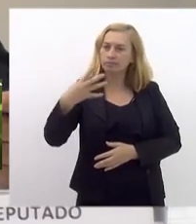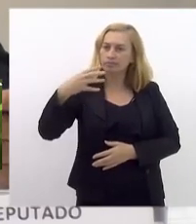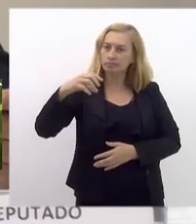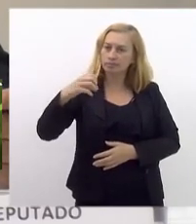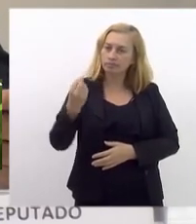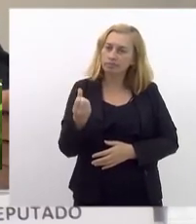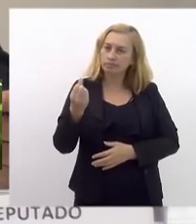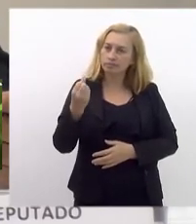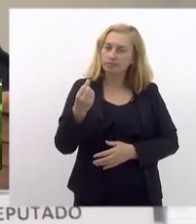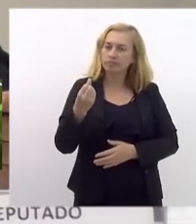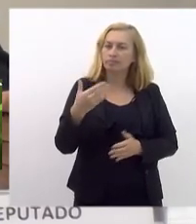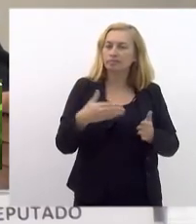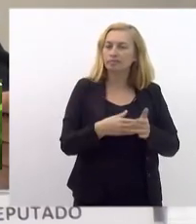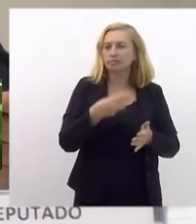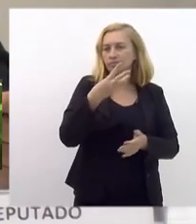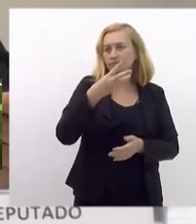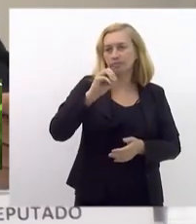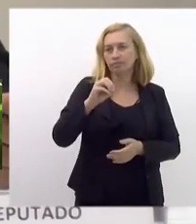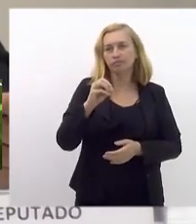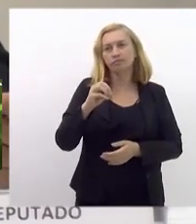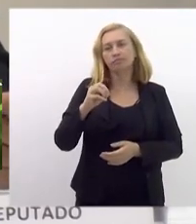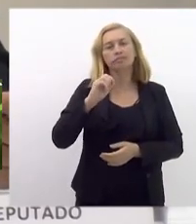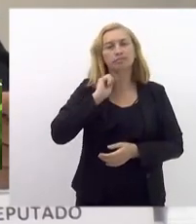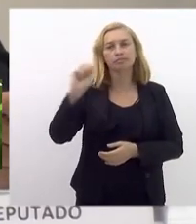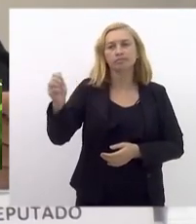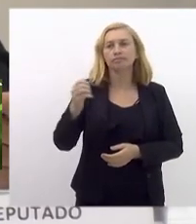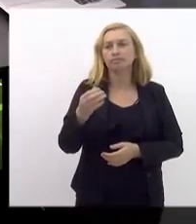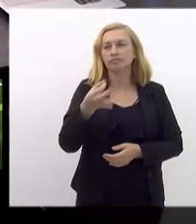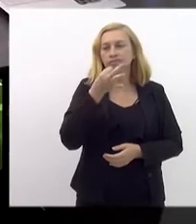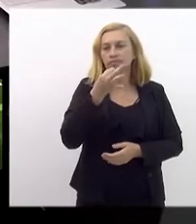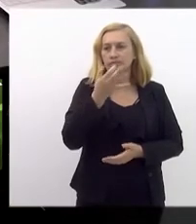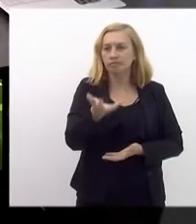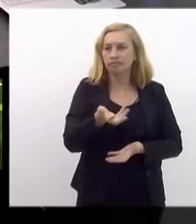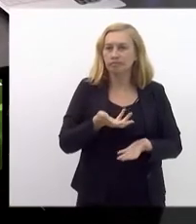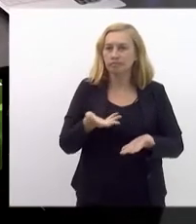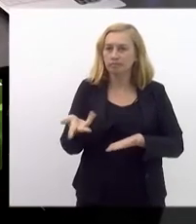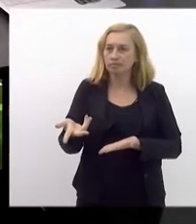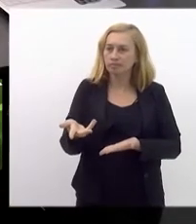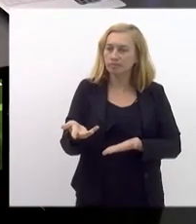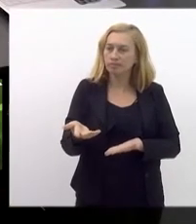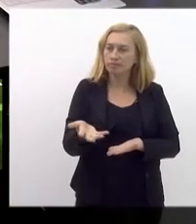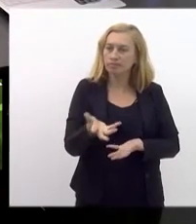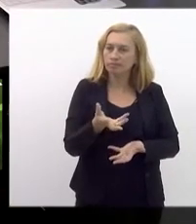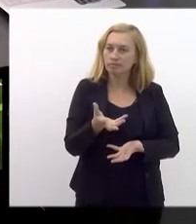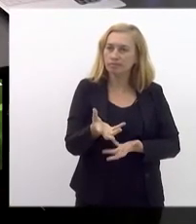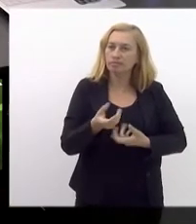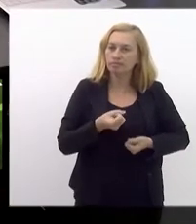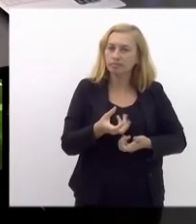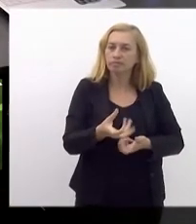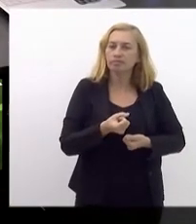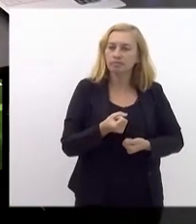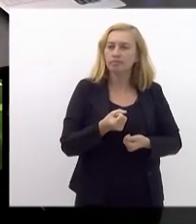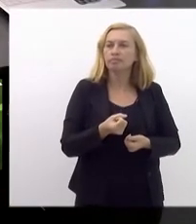21-99746-7030. Então, até o dia 30 de abril, a gente recebe sugestões por escrito, além dessas que a gente já está compilando aqui,